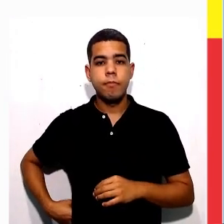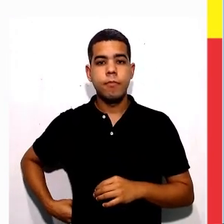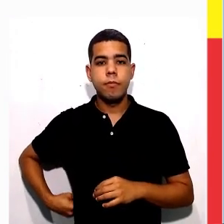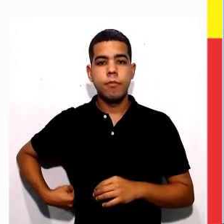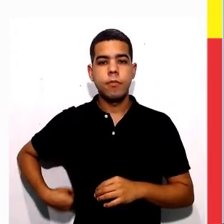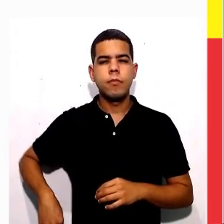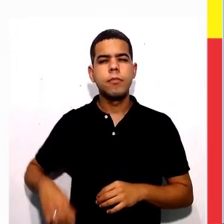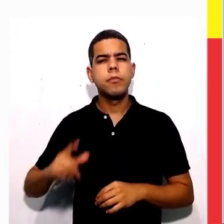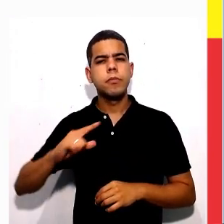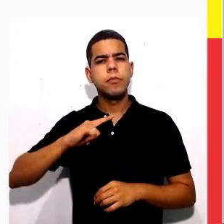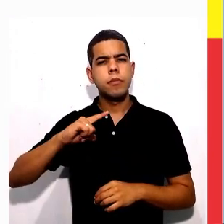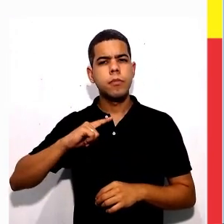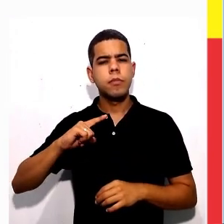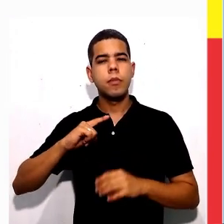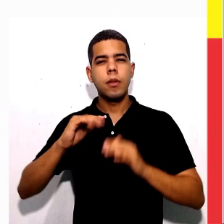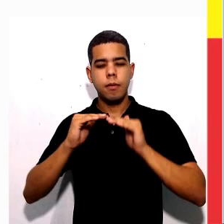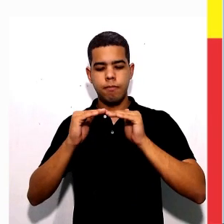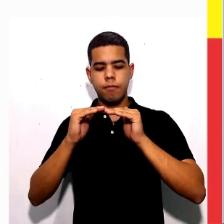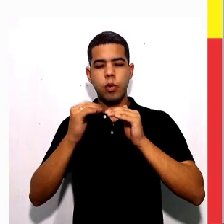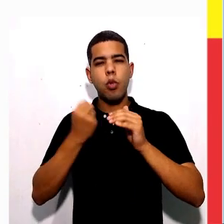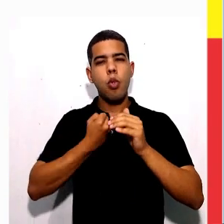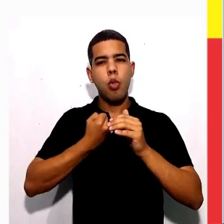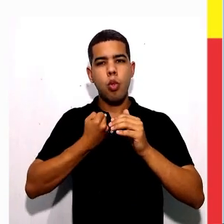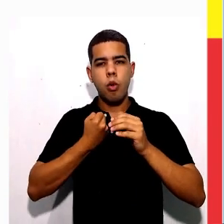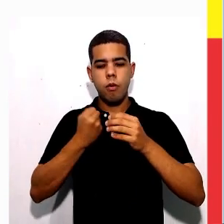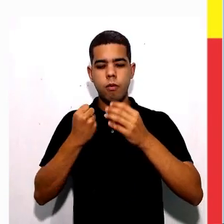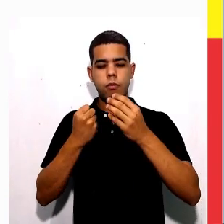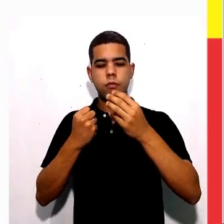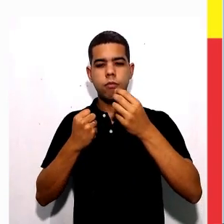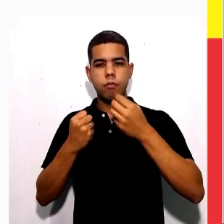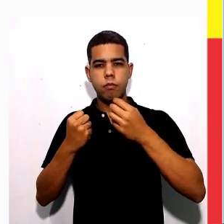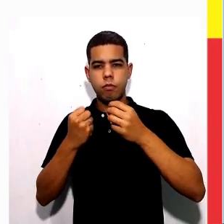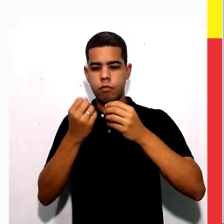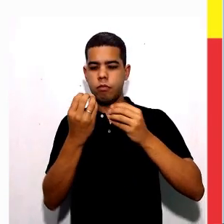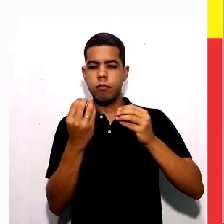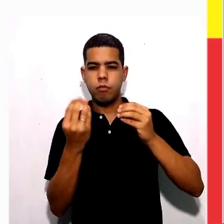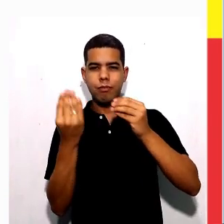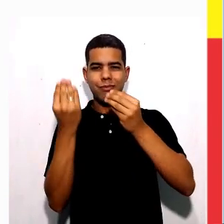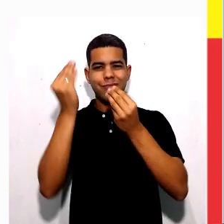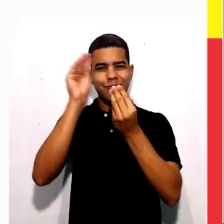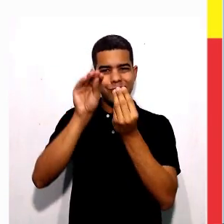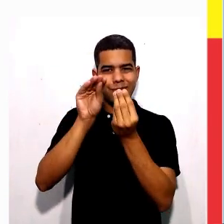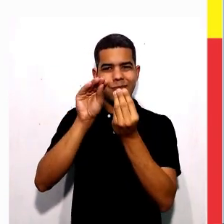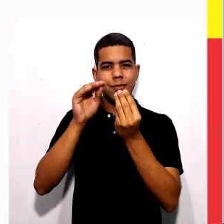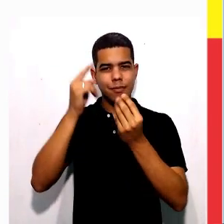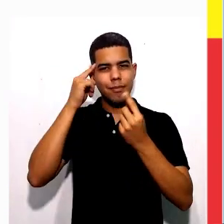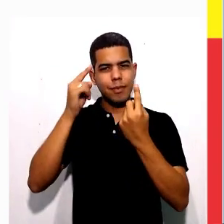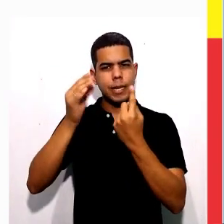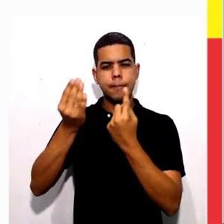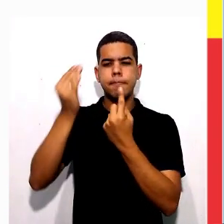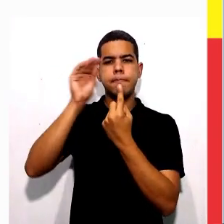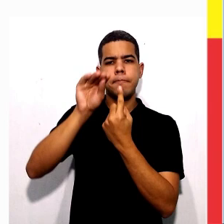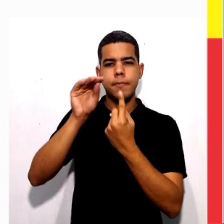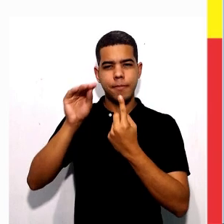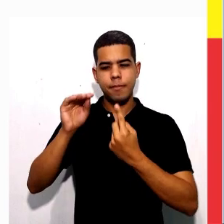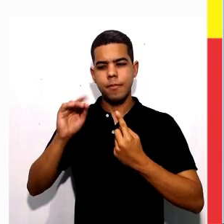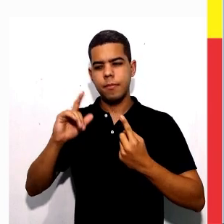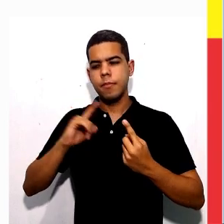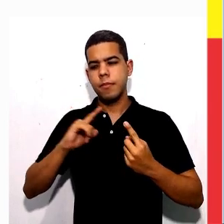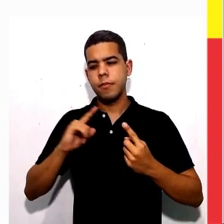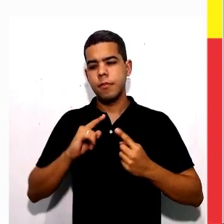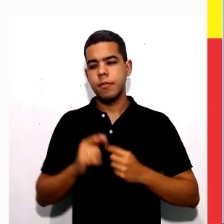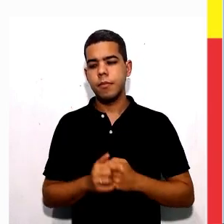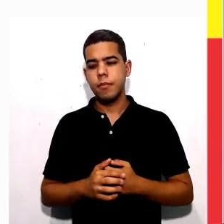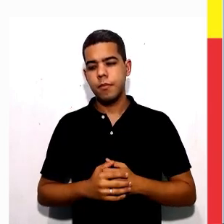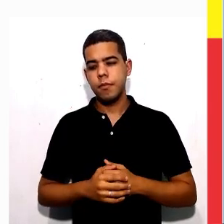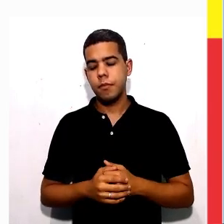que tem a potência. 4 elevado a 0, 4 elevado a 1, 4 elevado a terceira ao quadrado, né? 4 ao